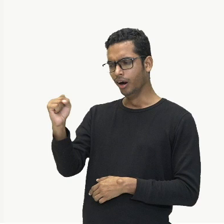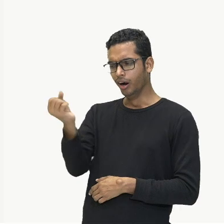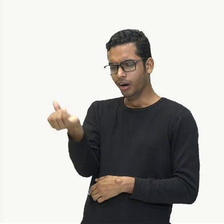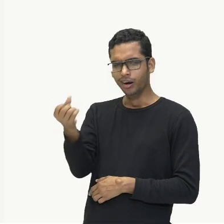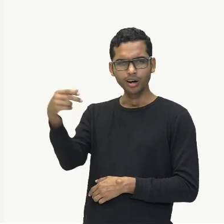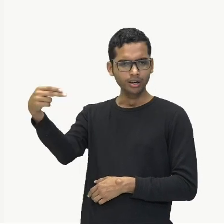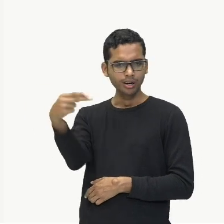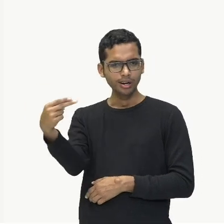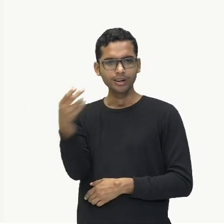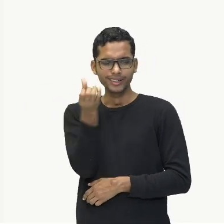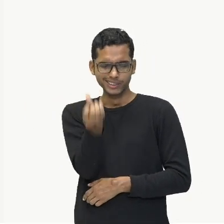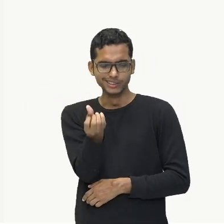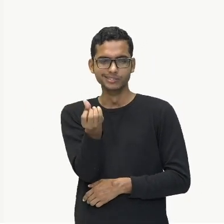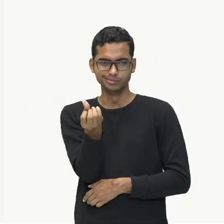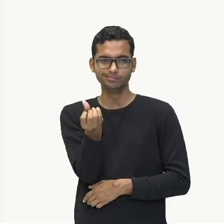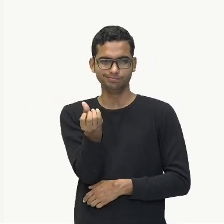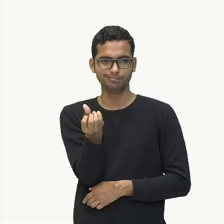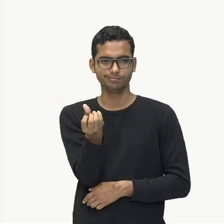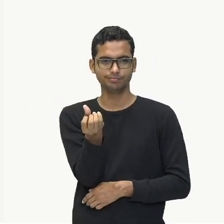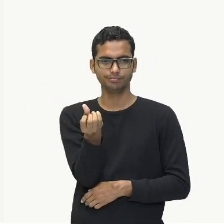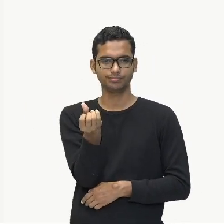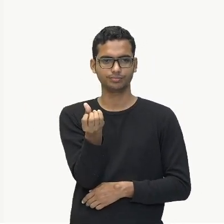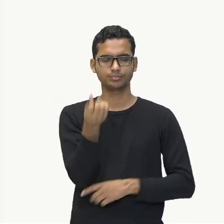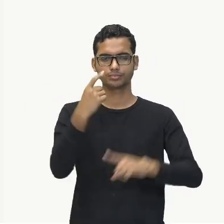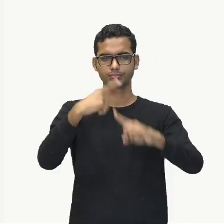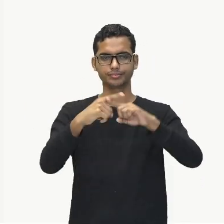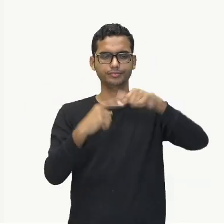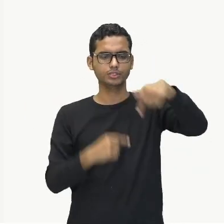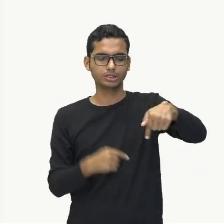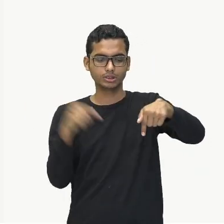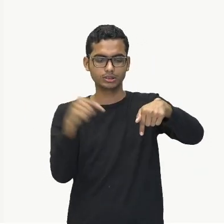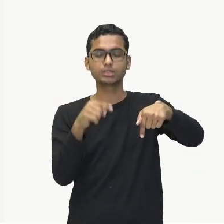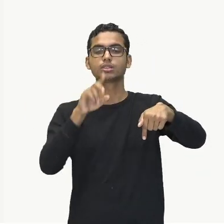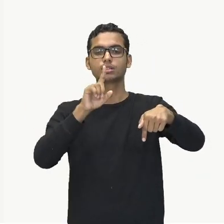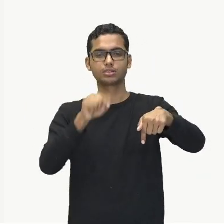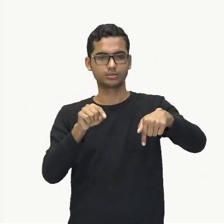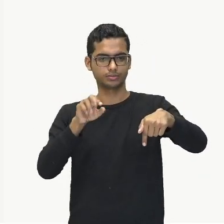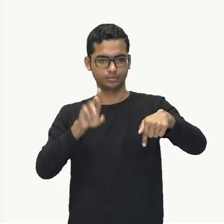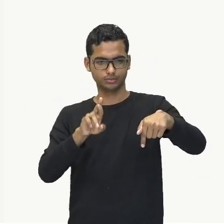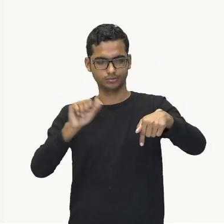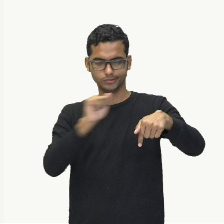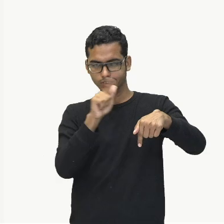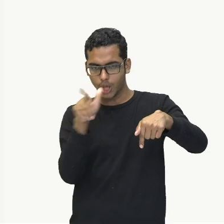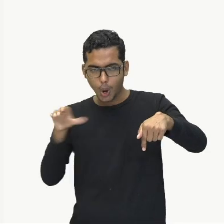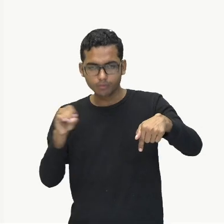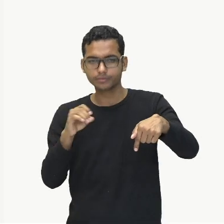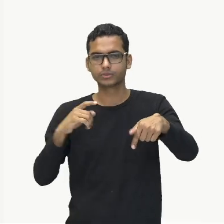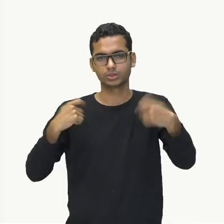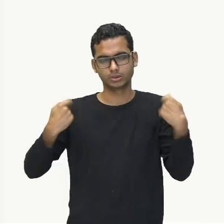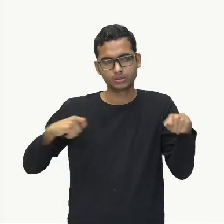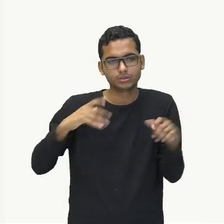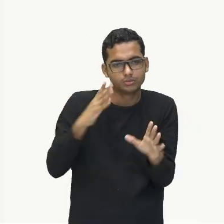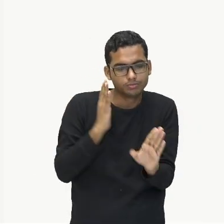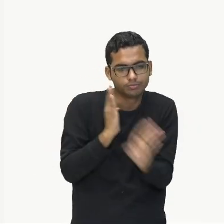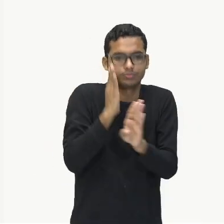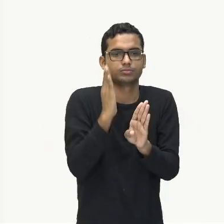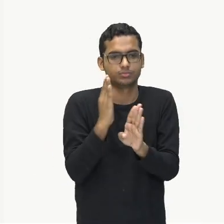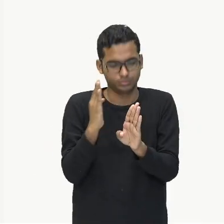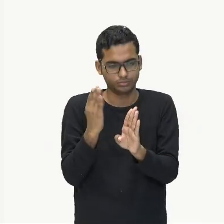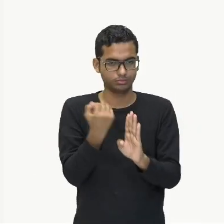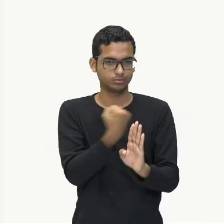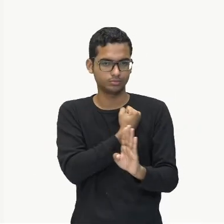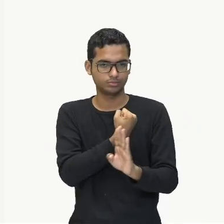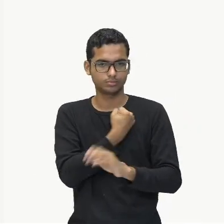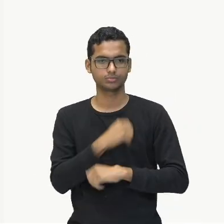problema, ok? Que é a razão que eu estou procurando, tá? Não esquece, eu estou procurando a